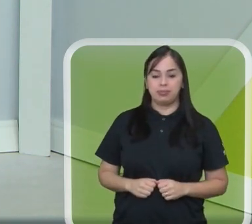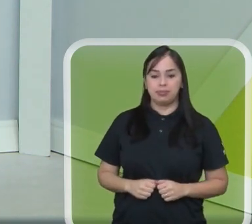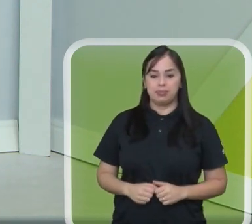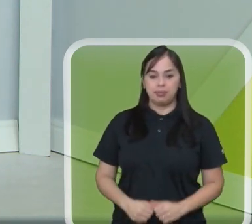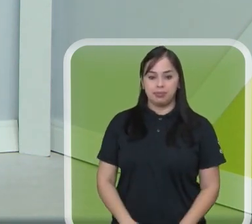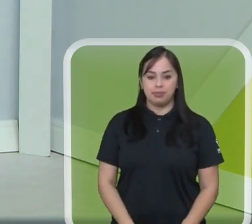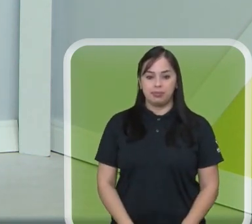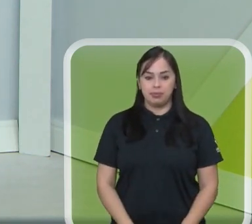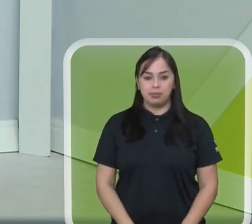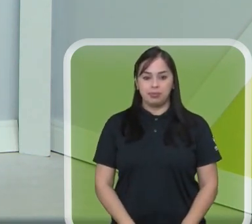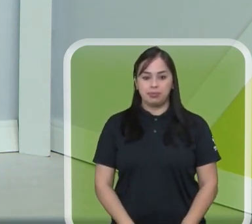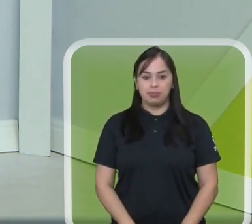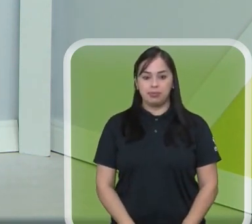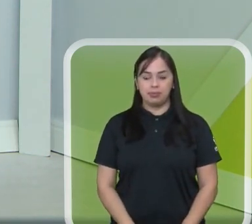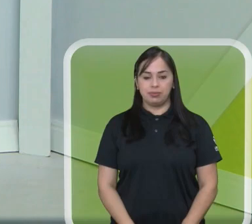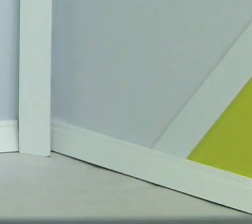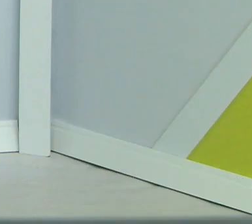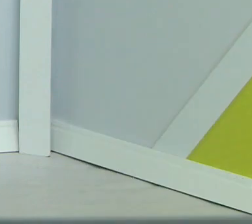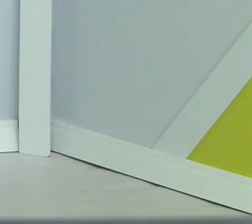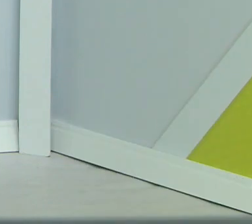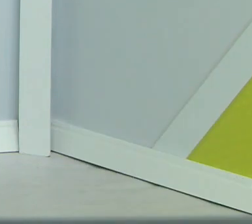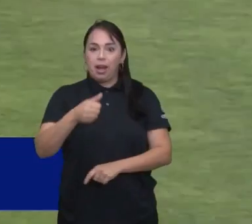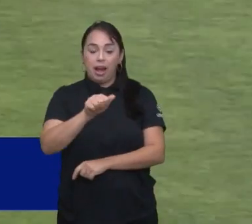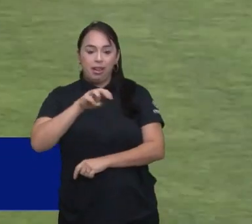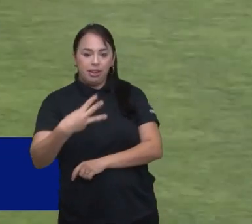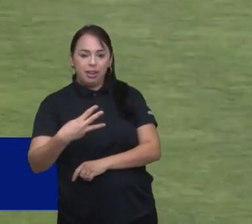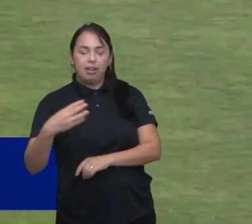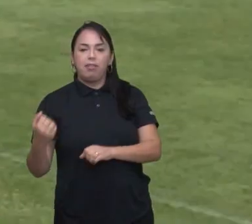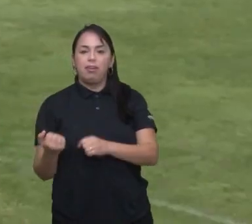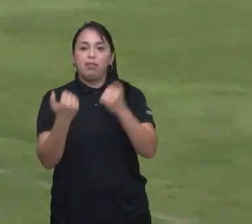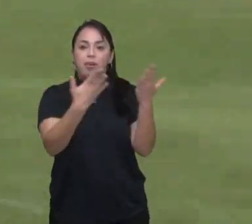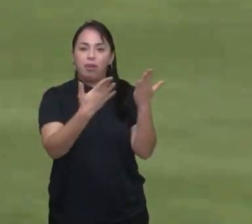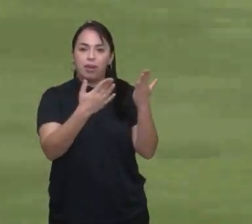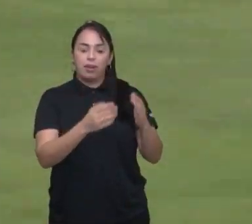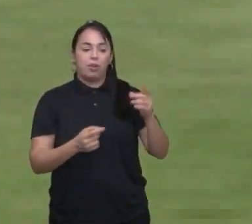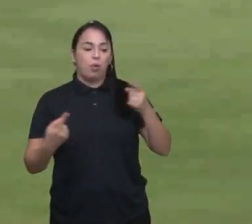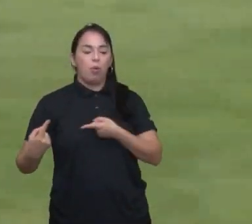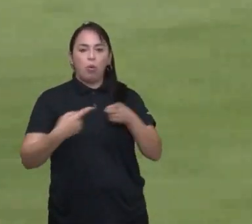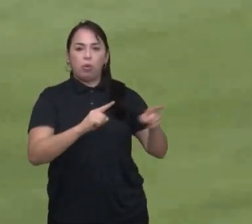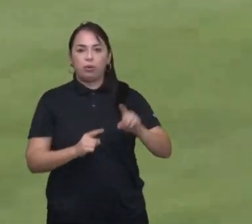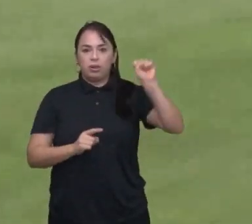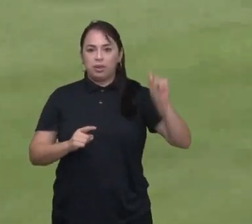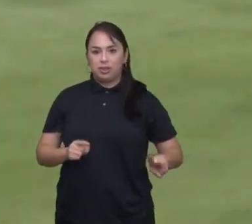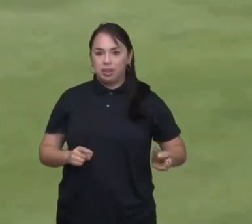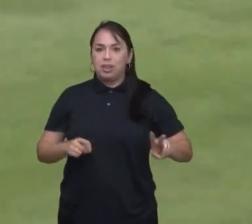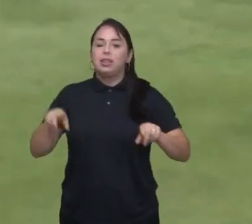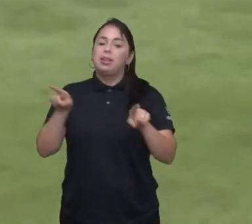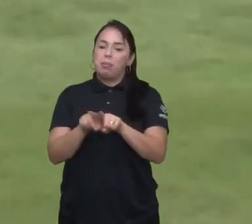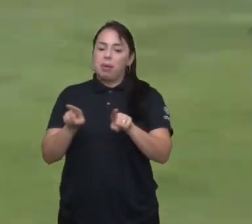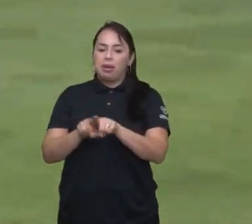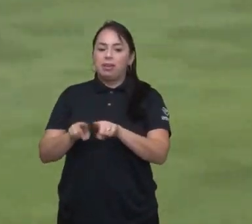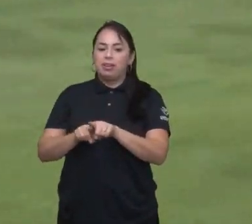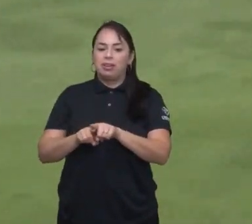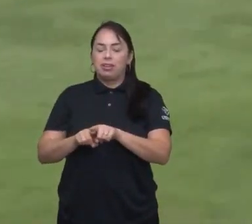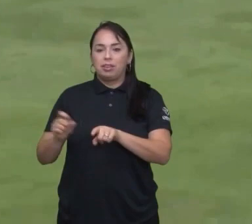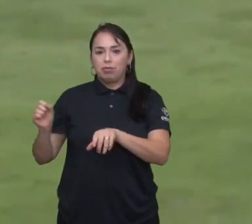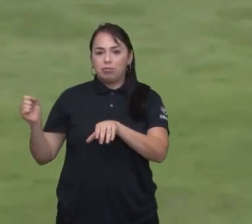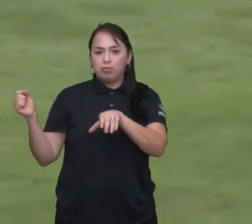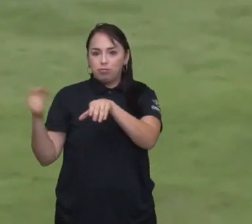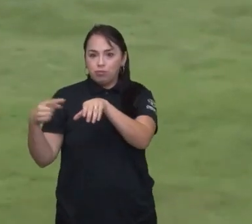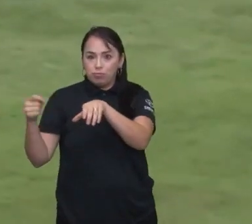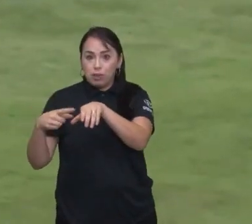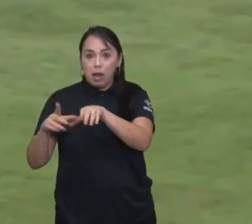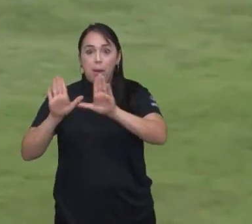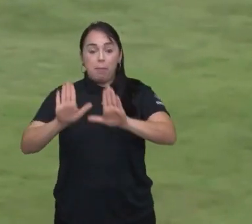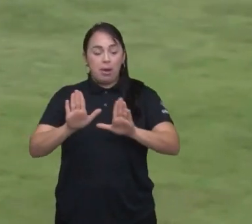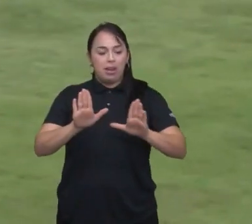A estreia da Série A3 para o São José foi fora de casa, contra o Suzano. E depois de abrir o placar com Kleider, a Águia tomou a